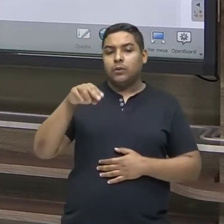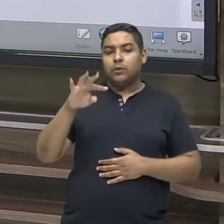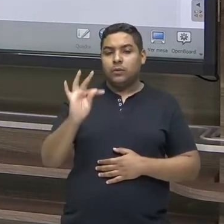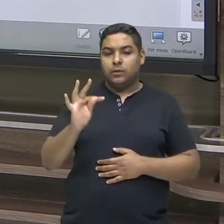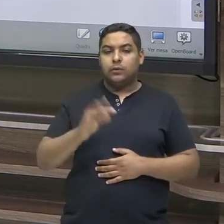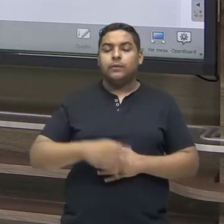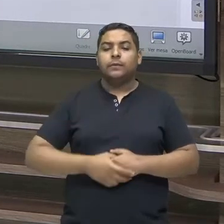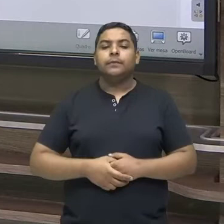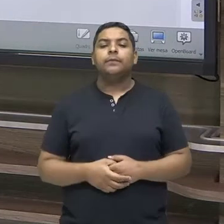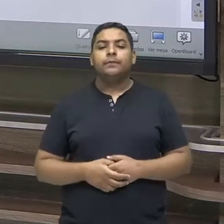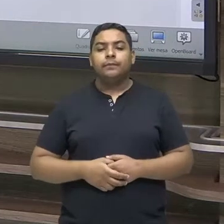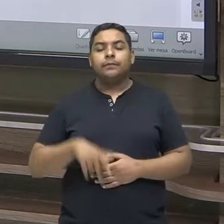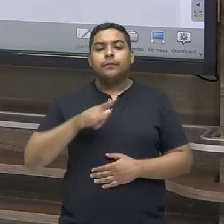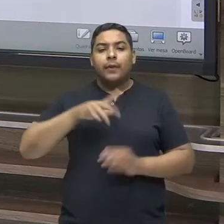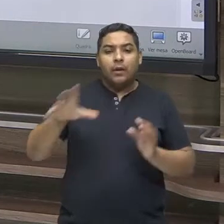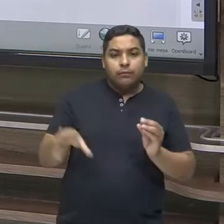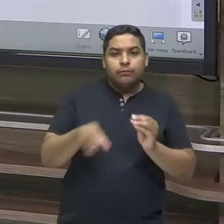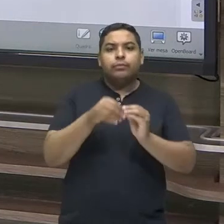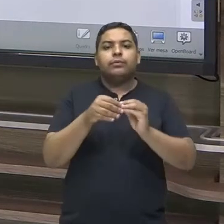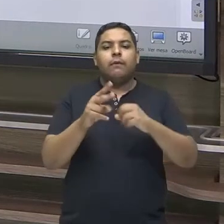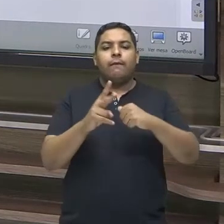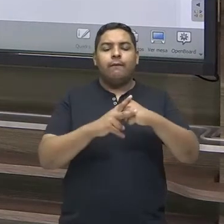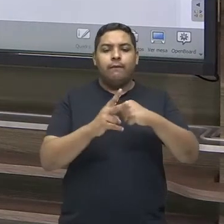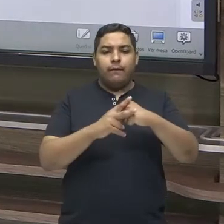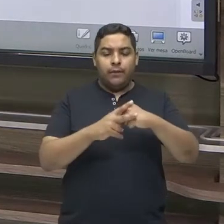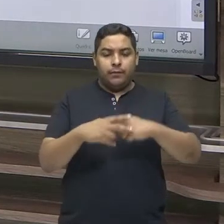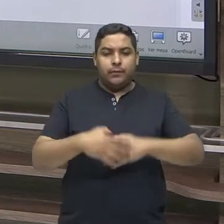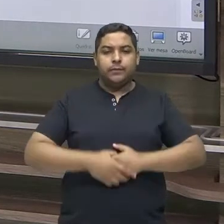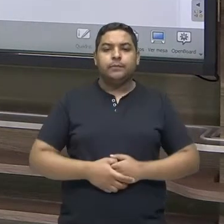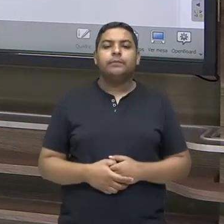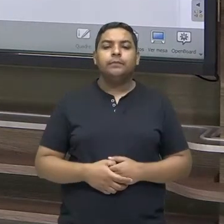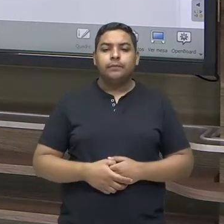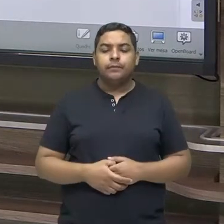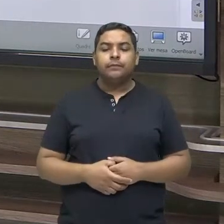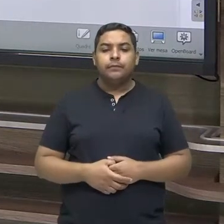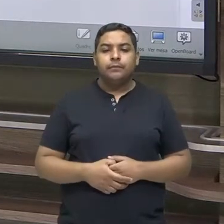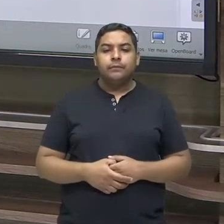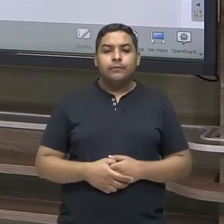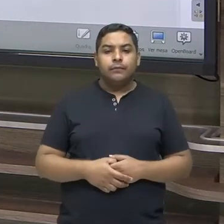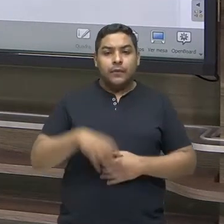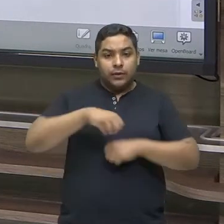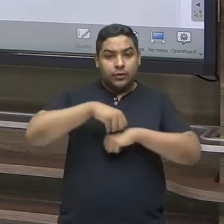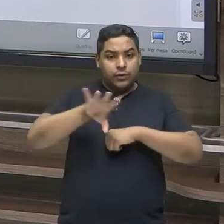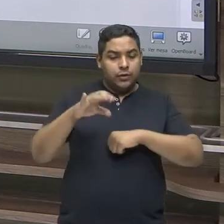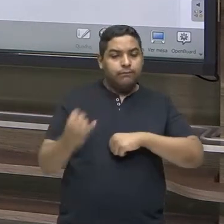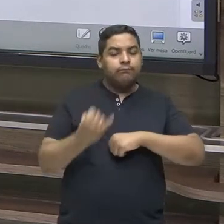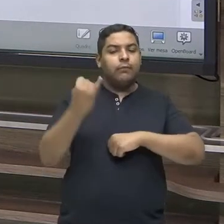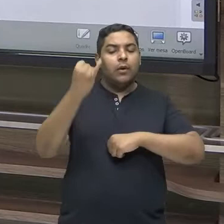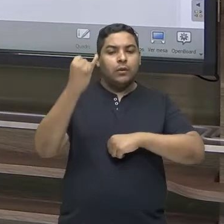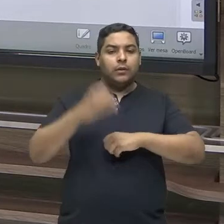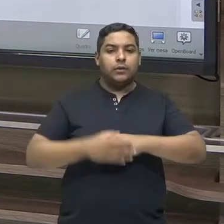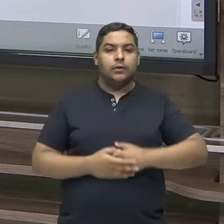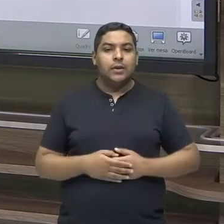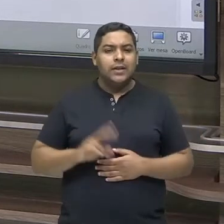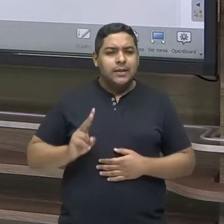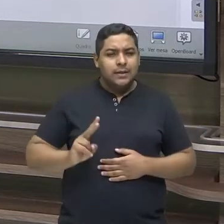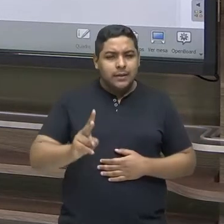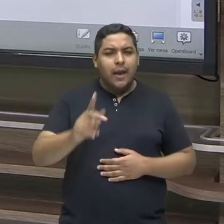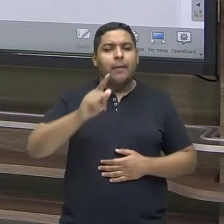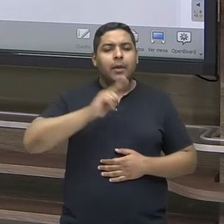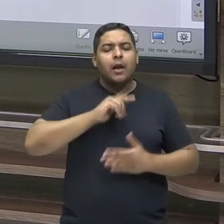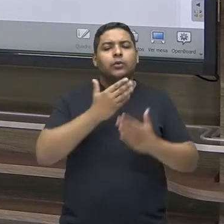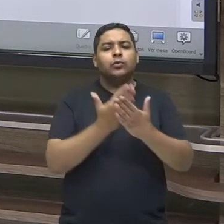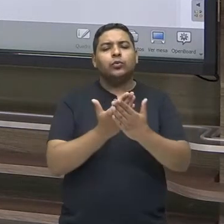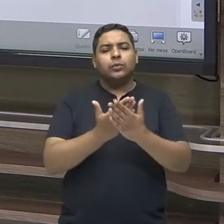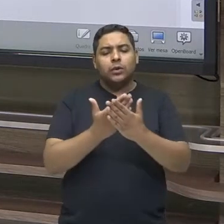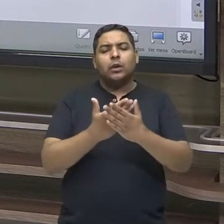sempre acrescida ao verbo auxiliar. Aliás, uma dica importante também, tá? Todas as vezes que nós estivermos trabalhando